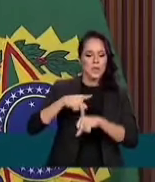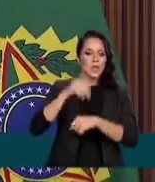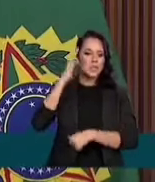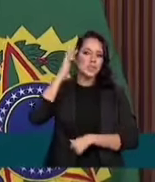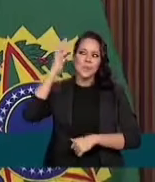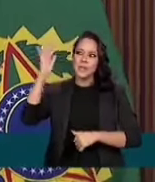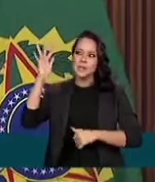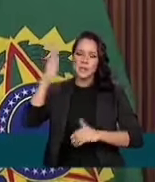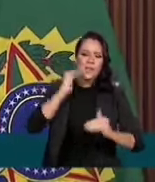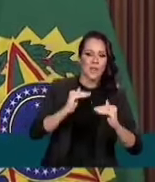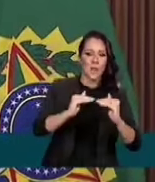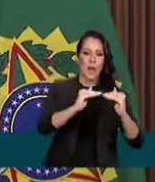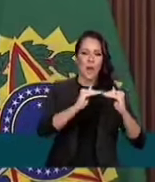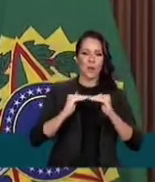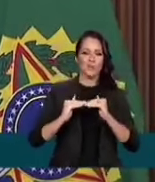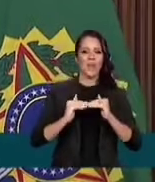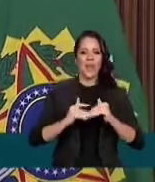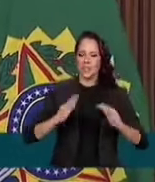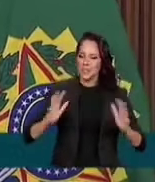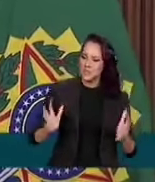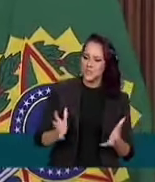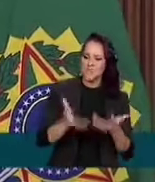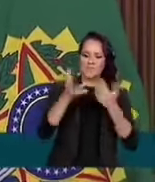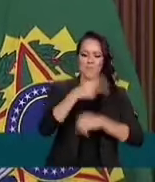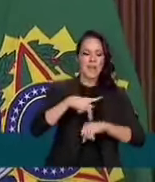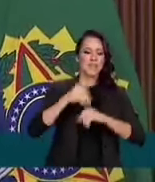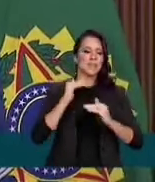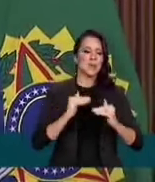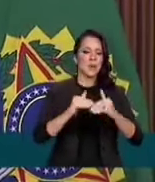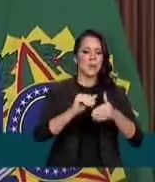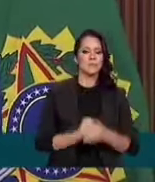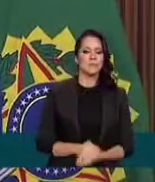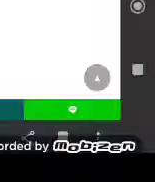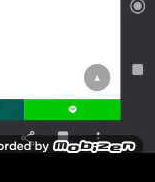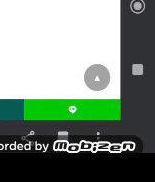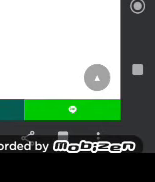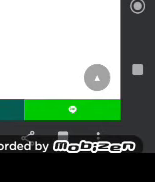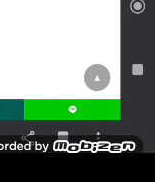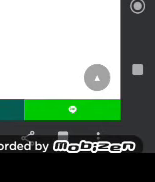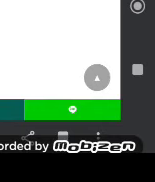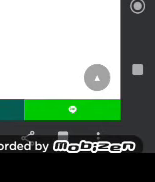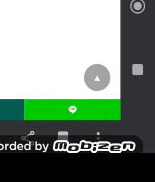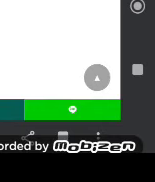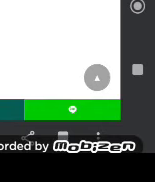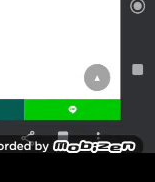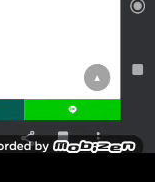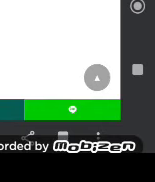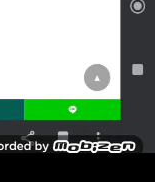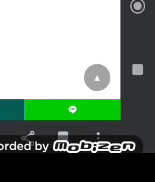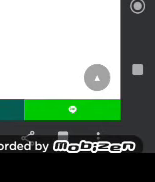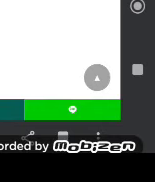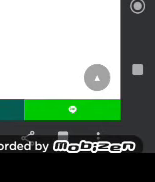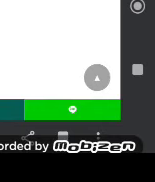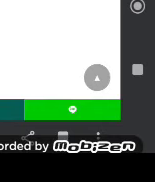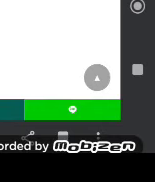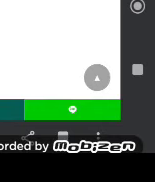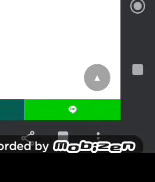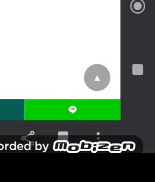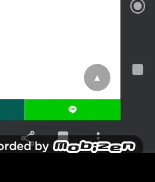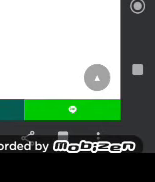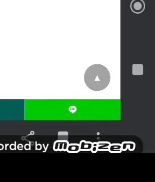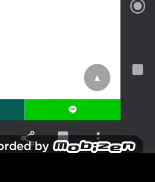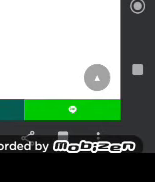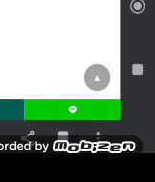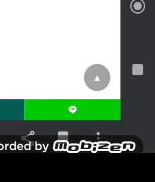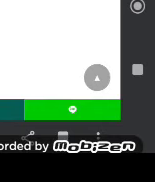igual, a gente construa igual. Eu fico muito feliz quando eu vejo... Olá pessoal, estamos aqui de